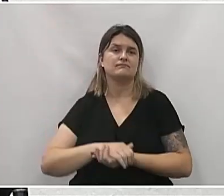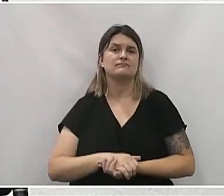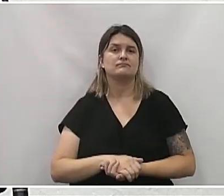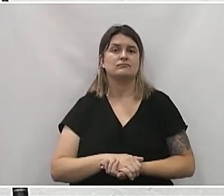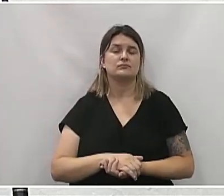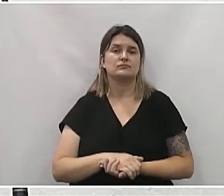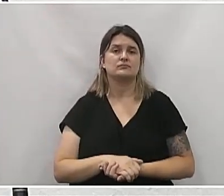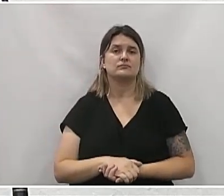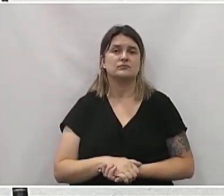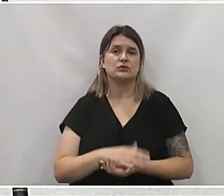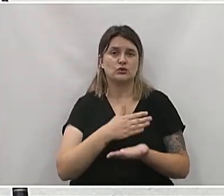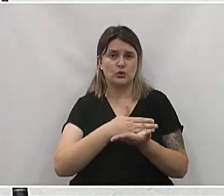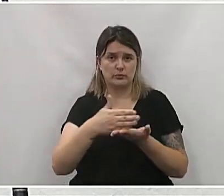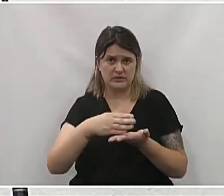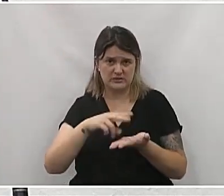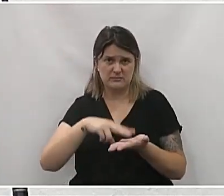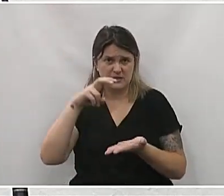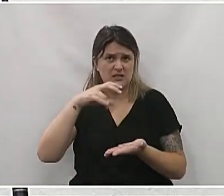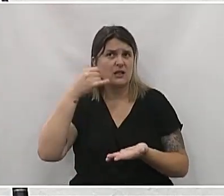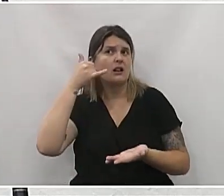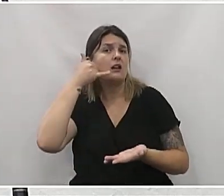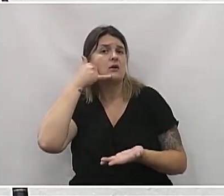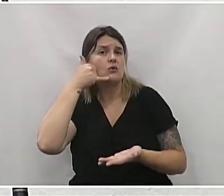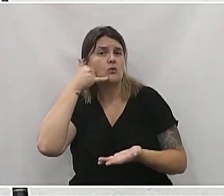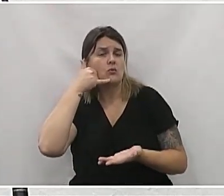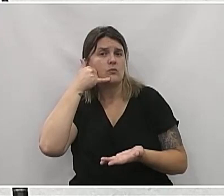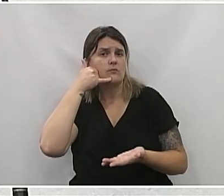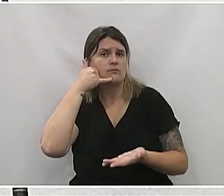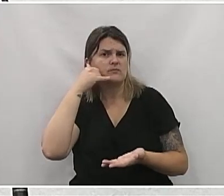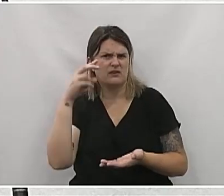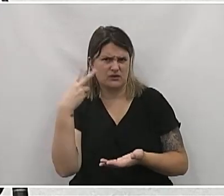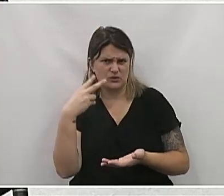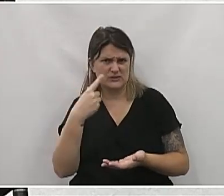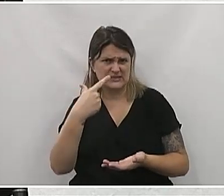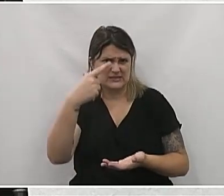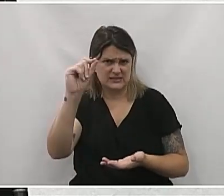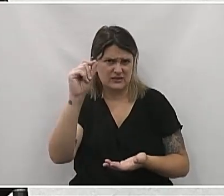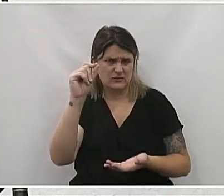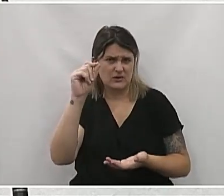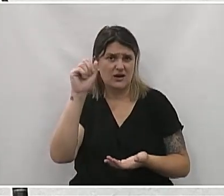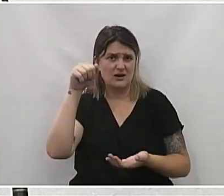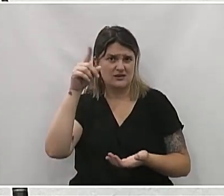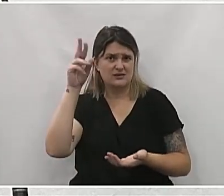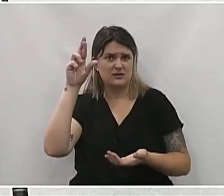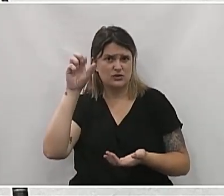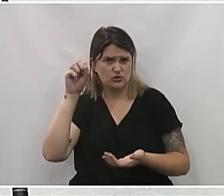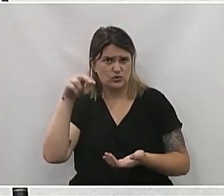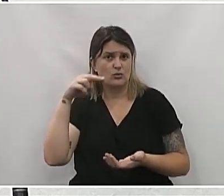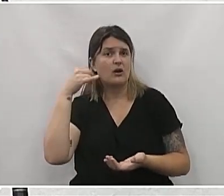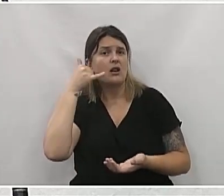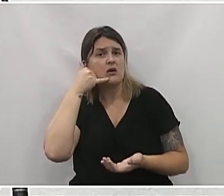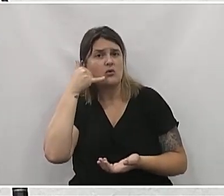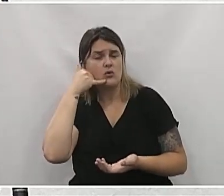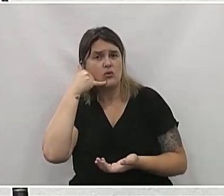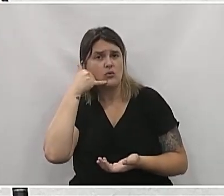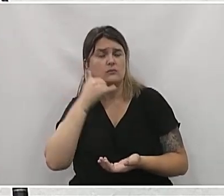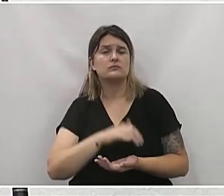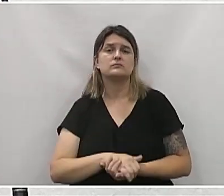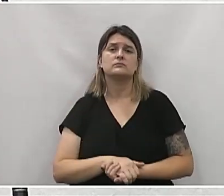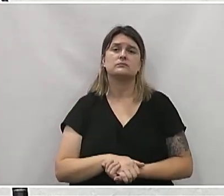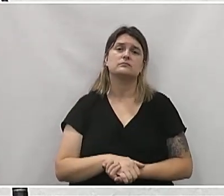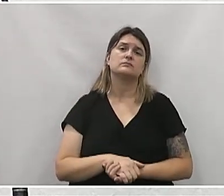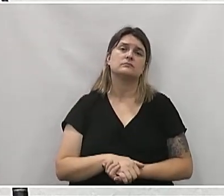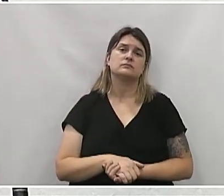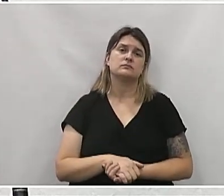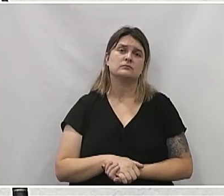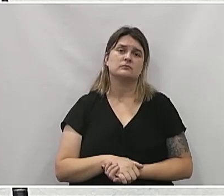No início da manhã foi ligado, logo em seguida que o vereador saiu, o vereador Anderson entrou em contato. Creio que o vereador estava ainda no centro da